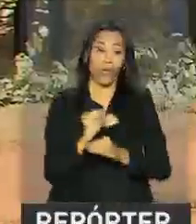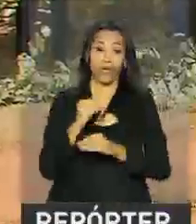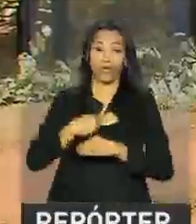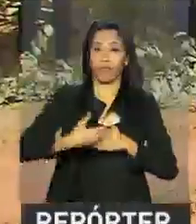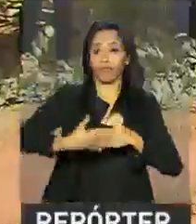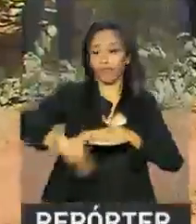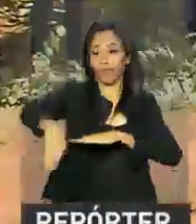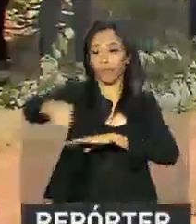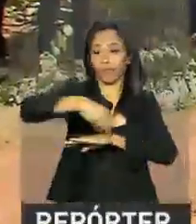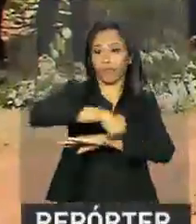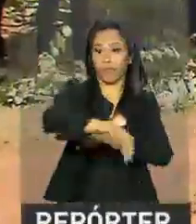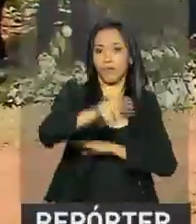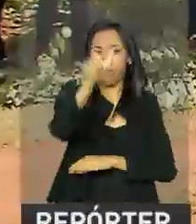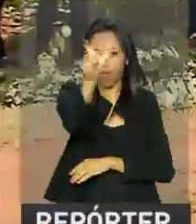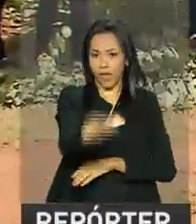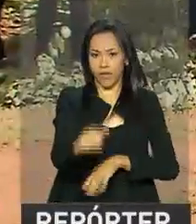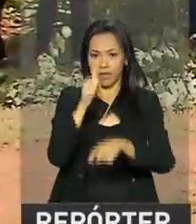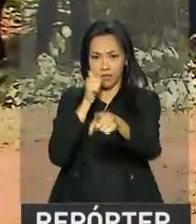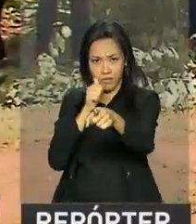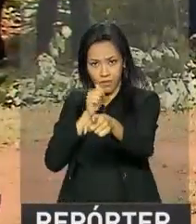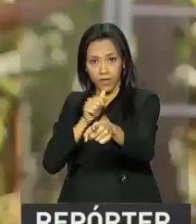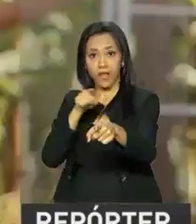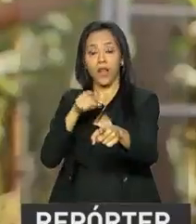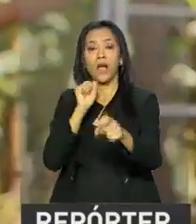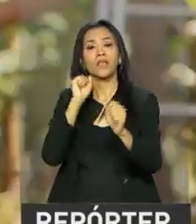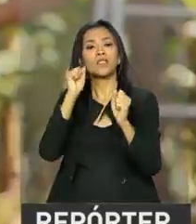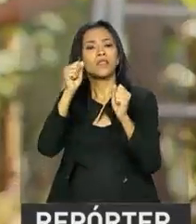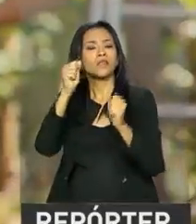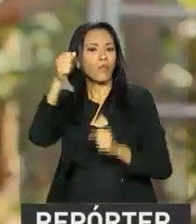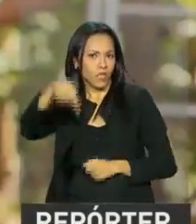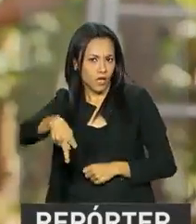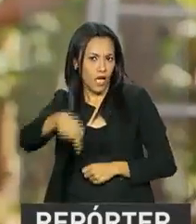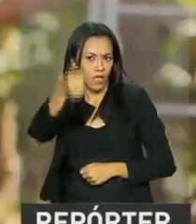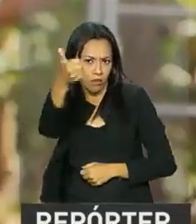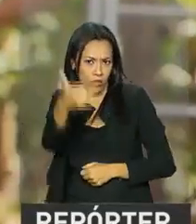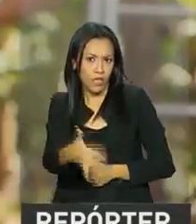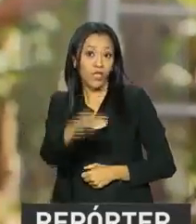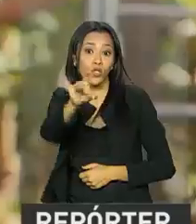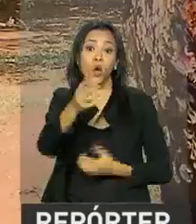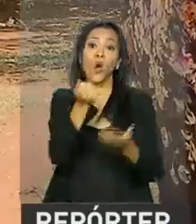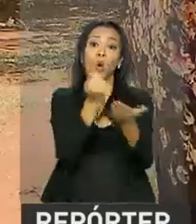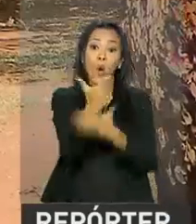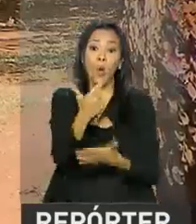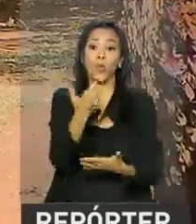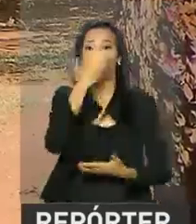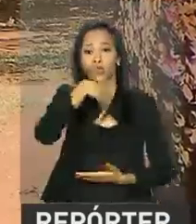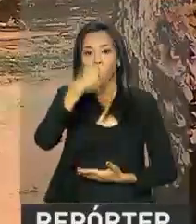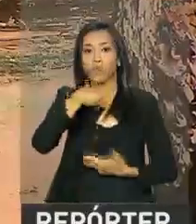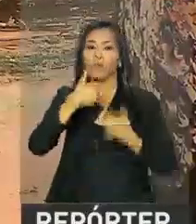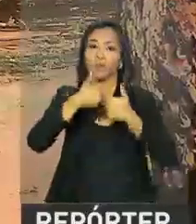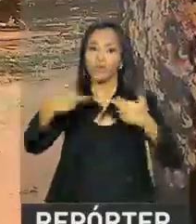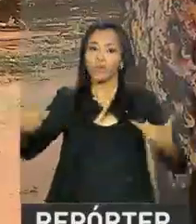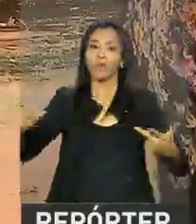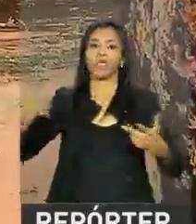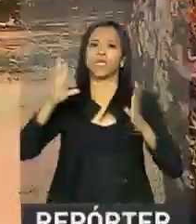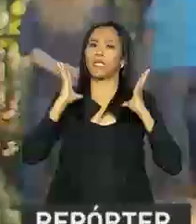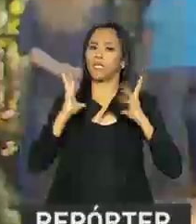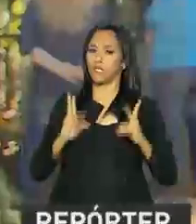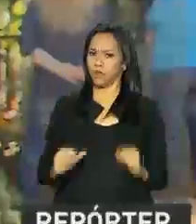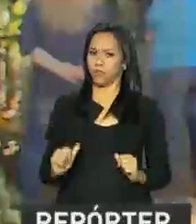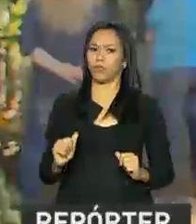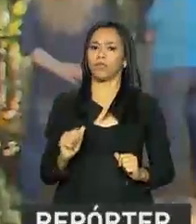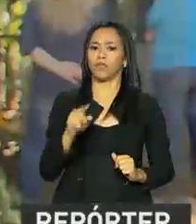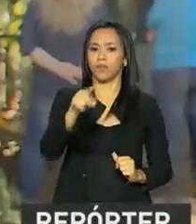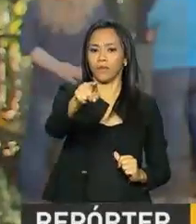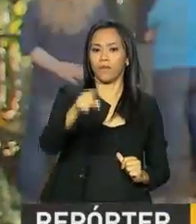como é o caso de glória a aposentada conta que há 15 anos só compra verduras e frutas livres de agrotóxicos